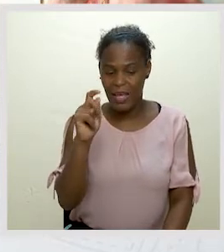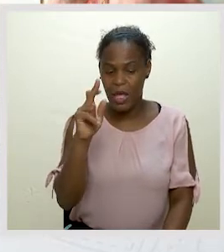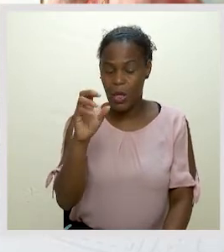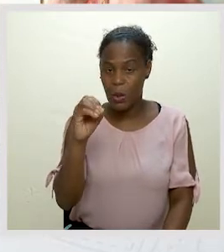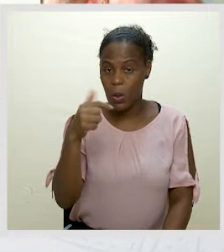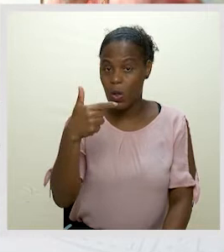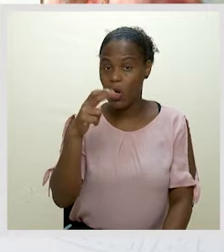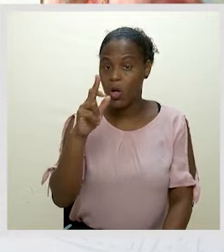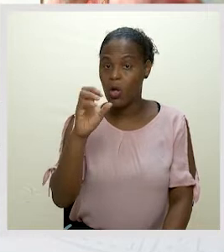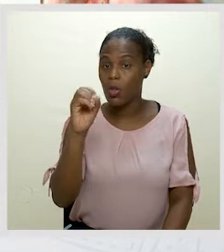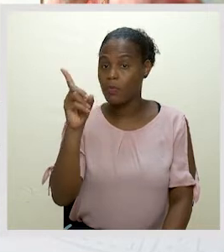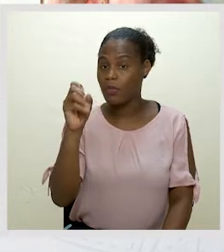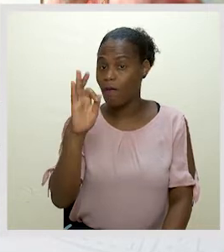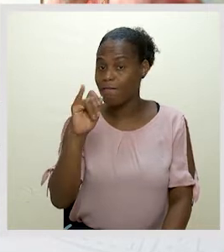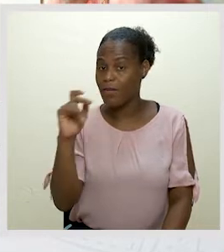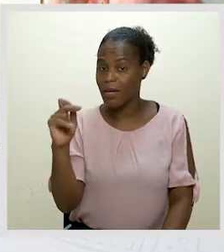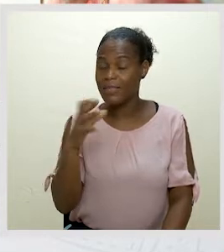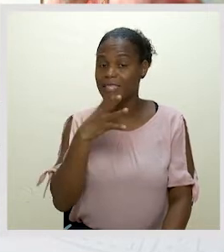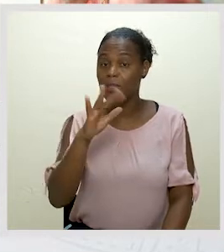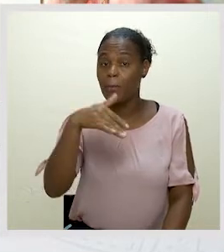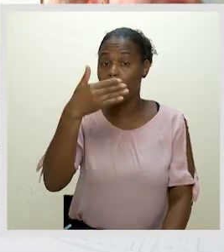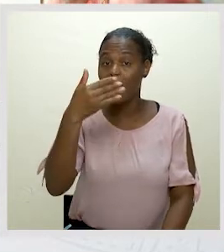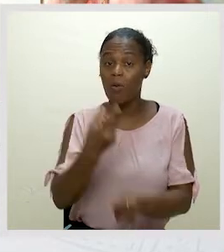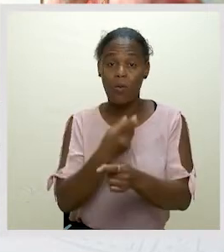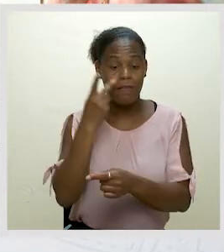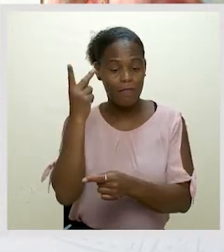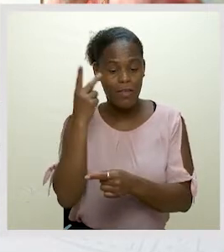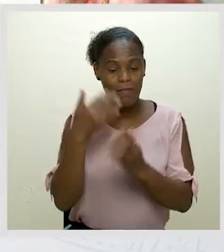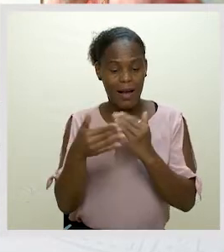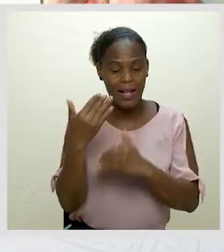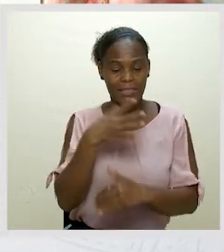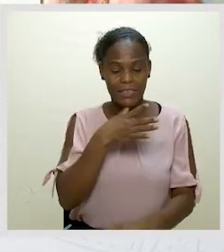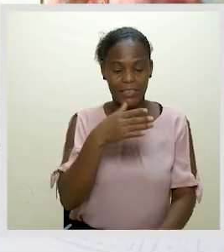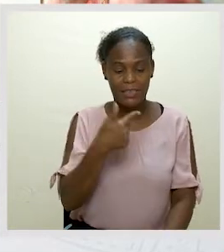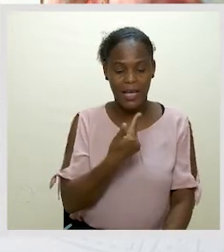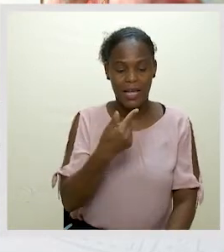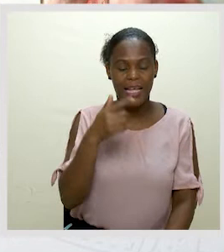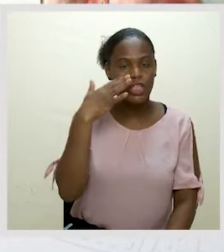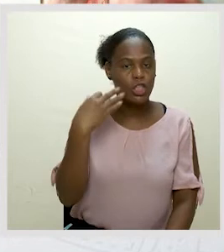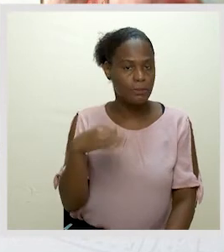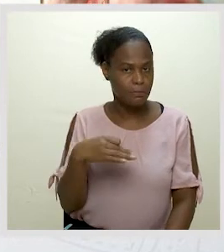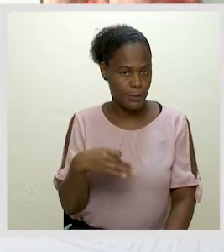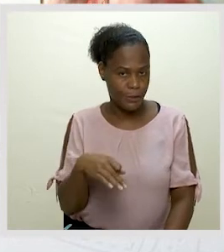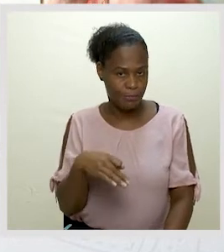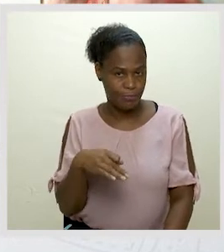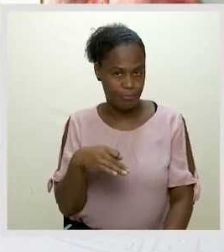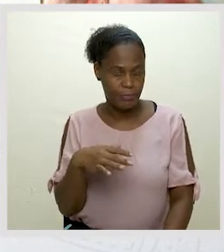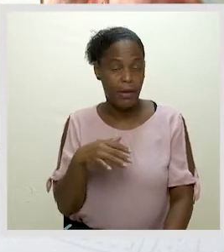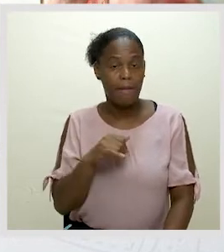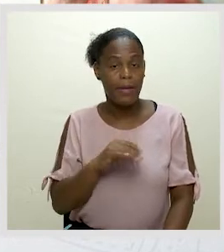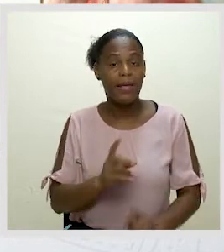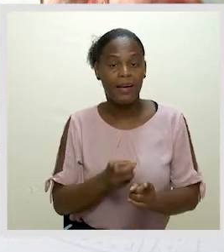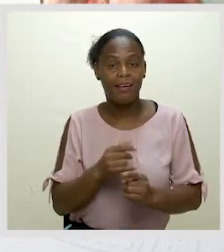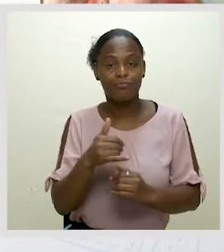hipótese heterotrófica diz que os primeiros seres vivos eram heterotróficos, simples,